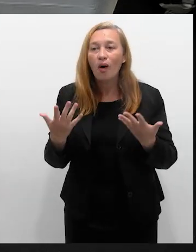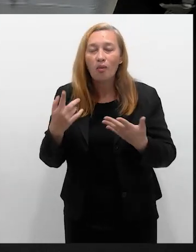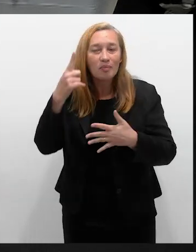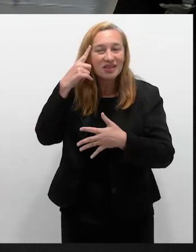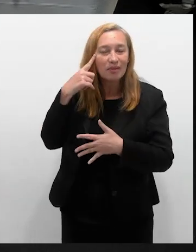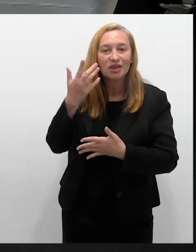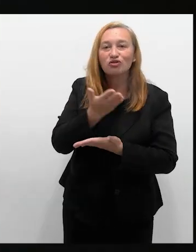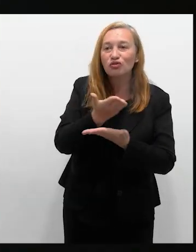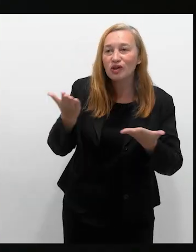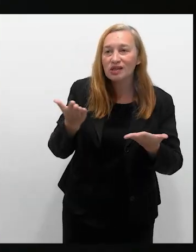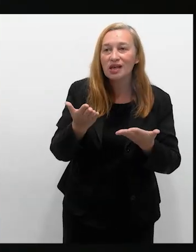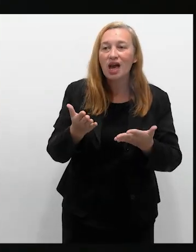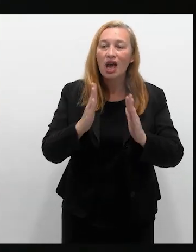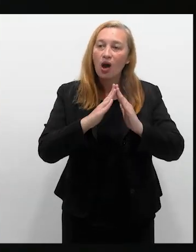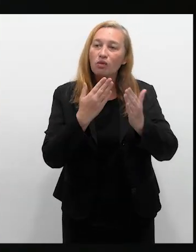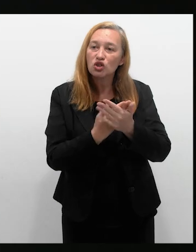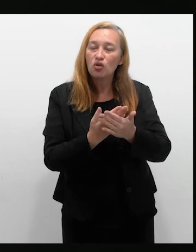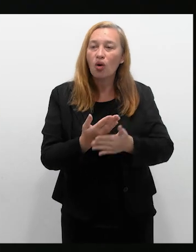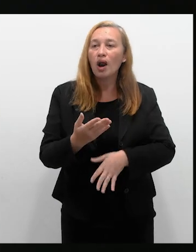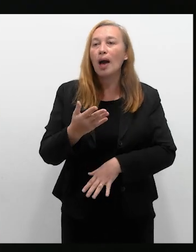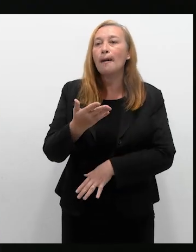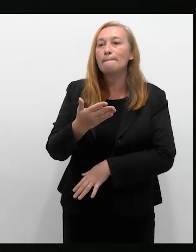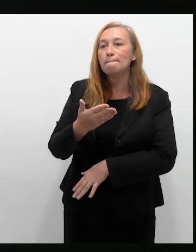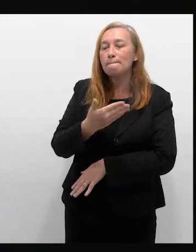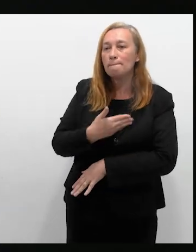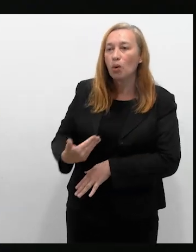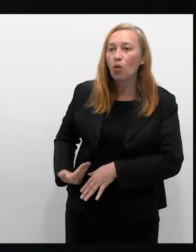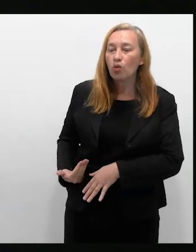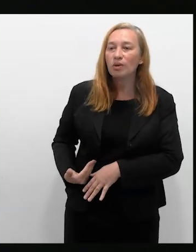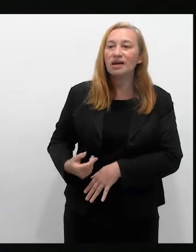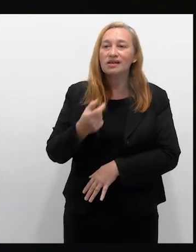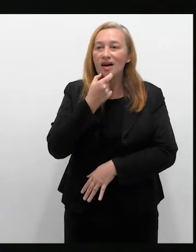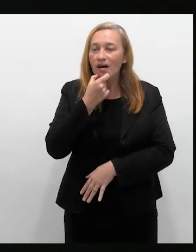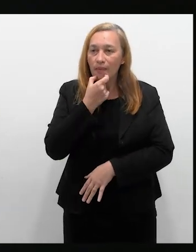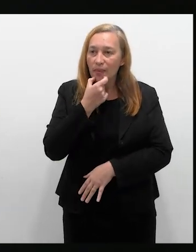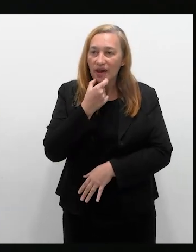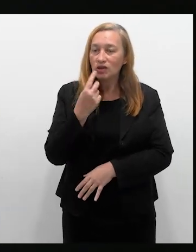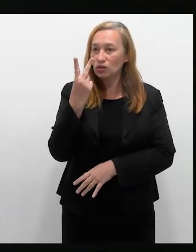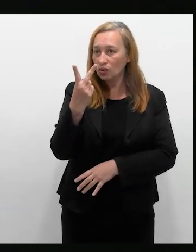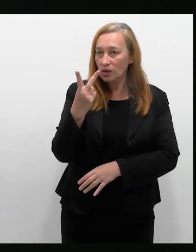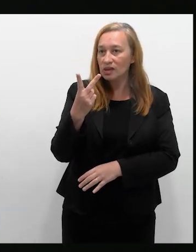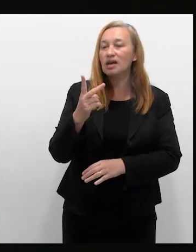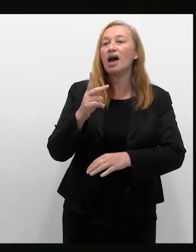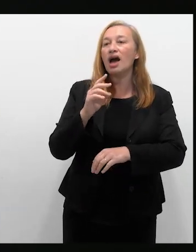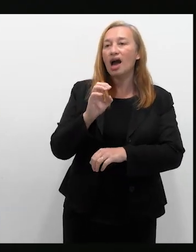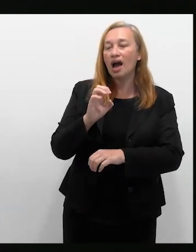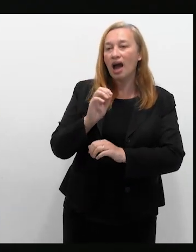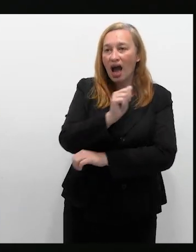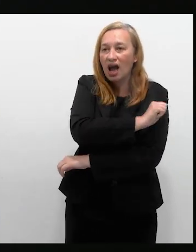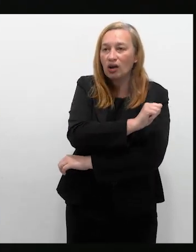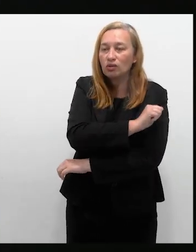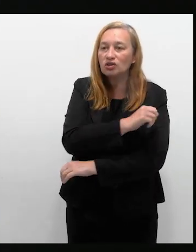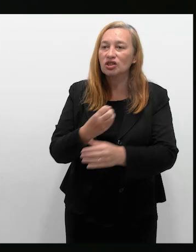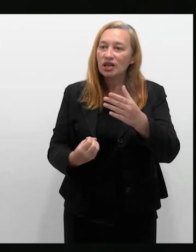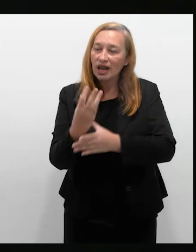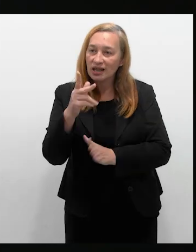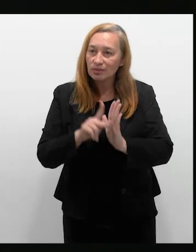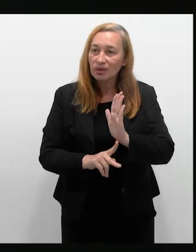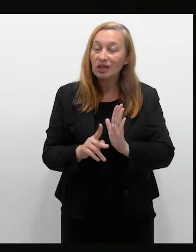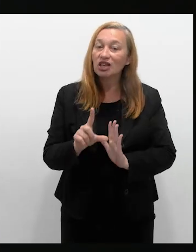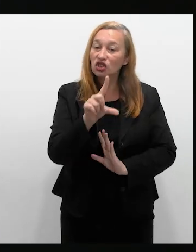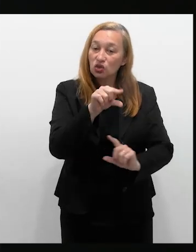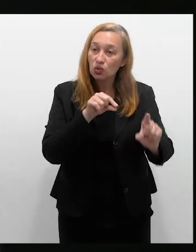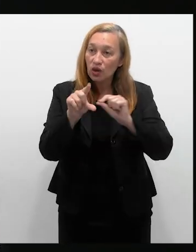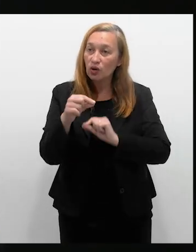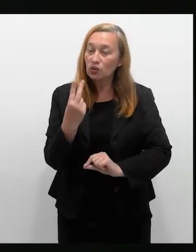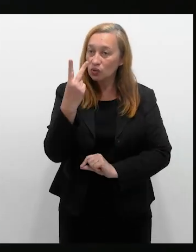Enfim, conta aí pra gente qual é a expectativa de vocês. É uma escola pública da Penha Circular e são Exato. 2 alunos que desenvolveram esse projeto. Fala aí pra